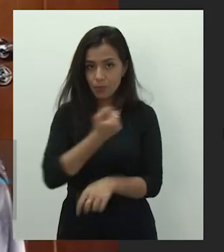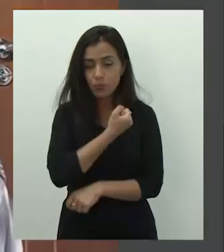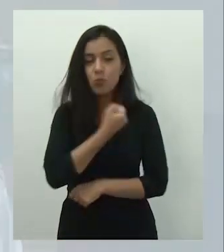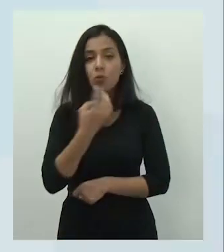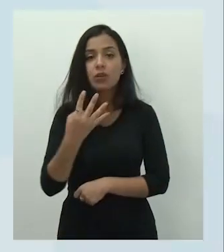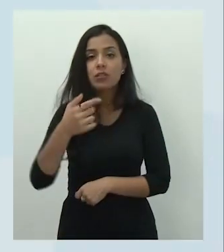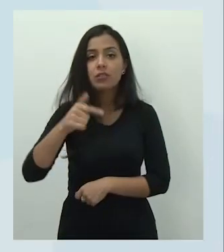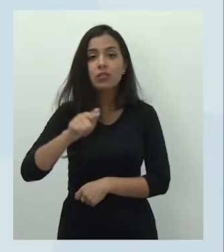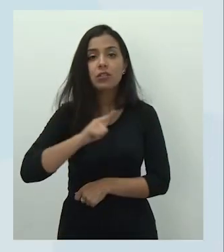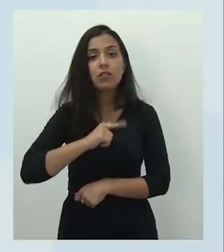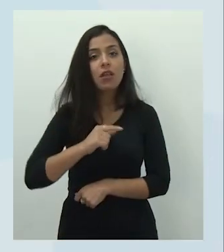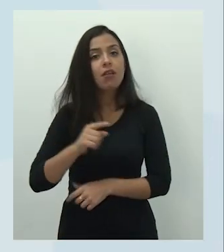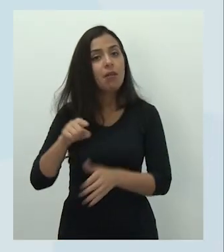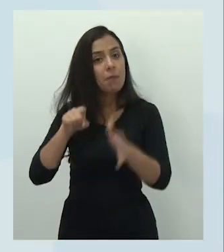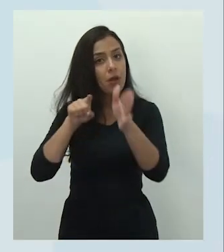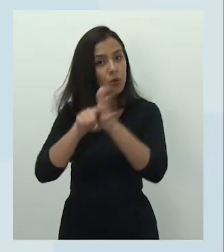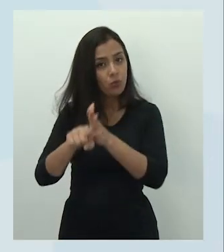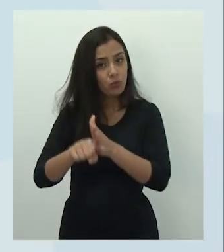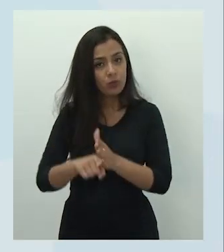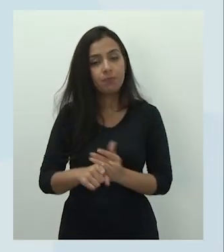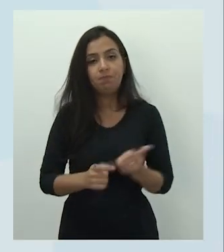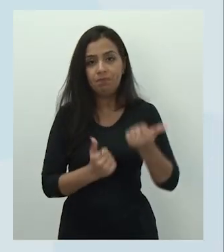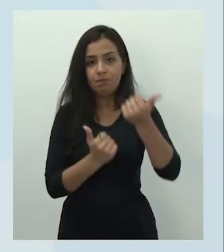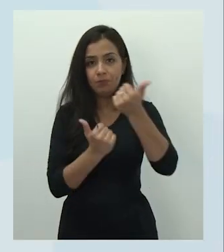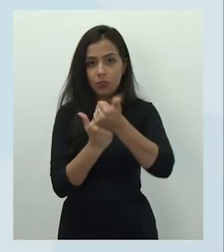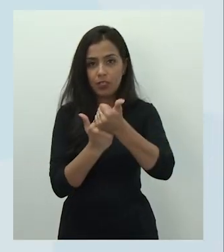seguinte questão. Próximo slide.